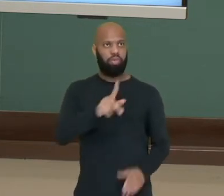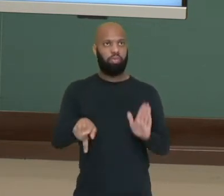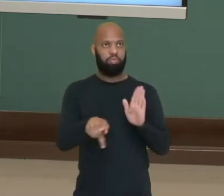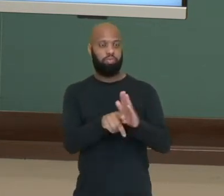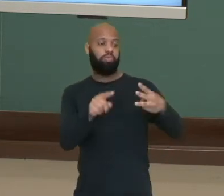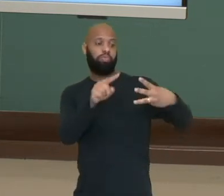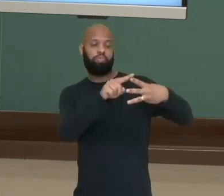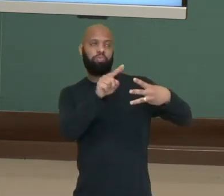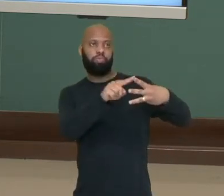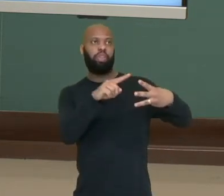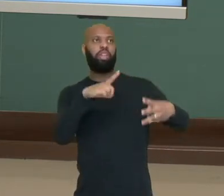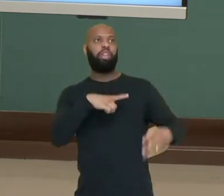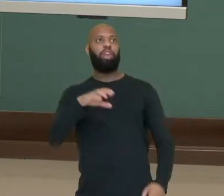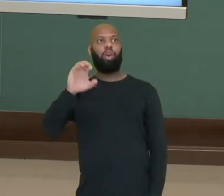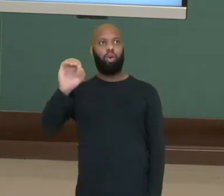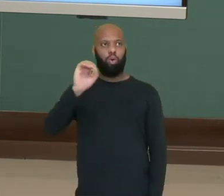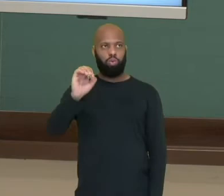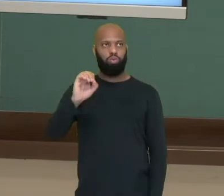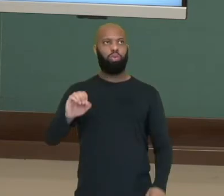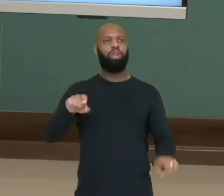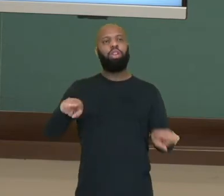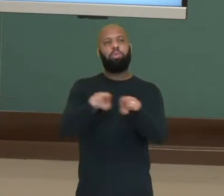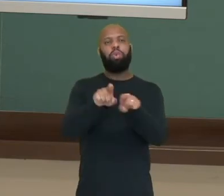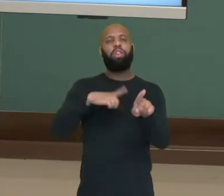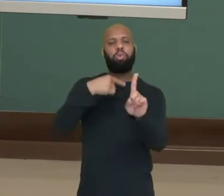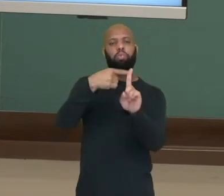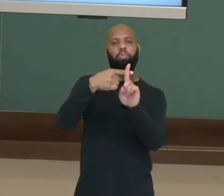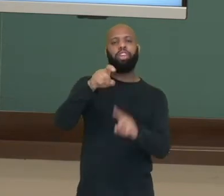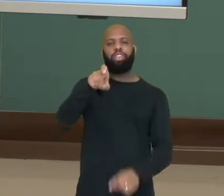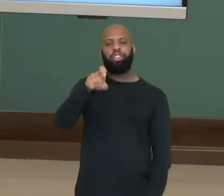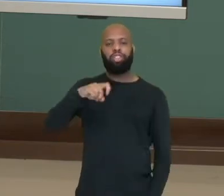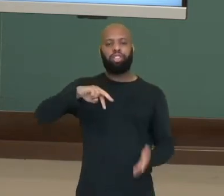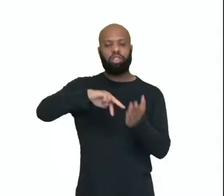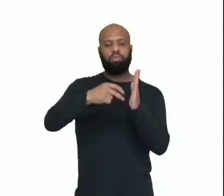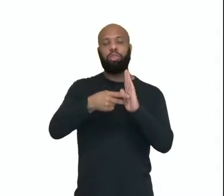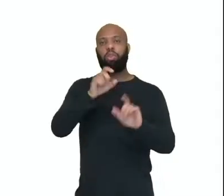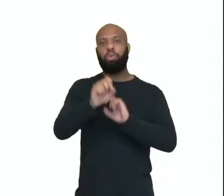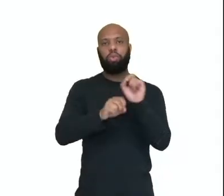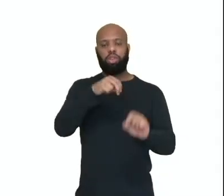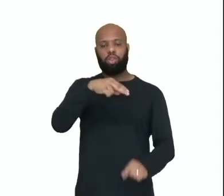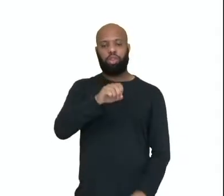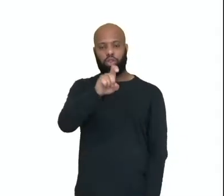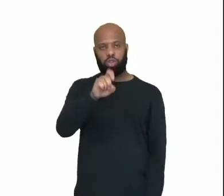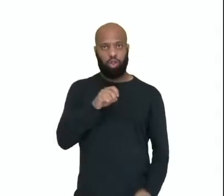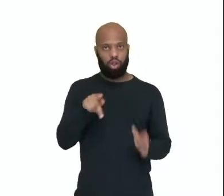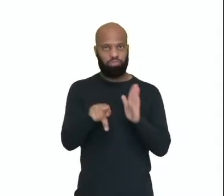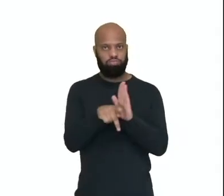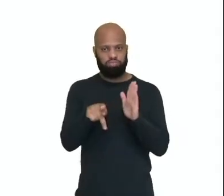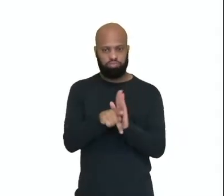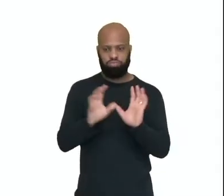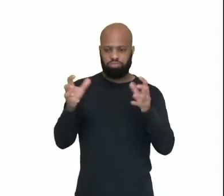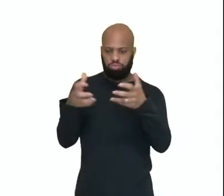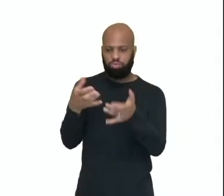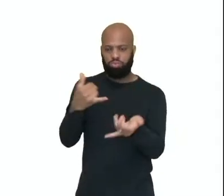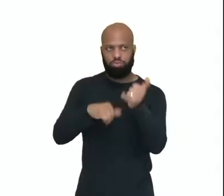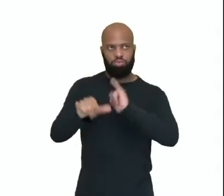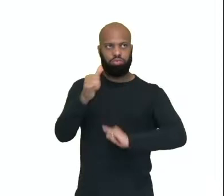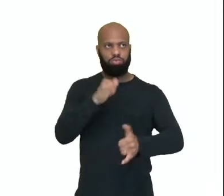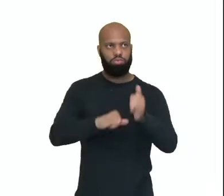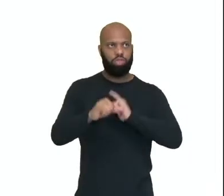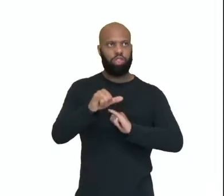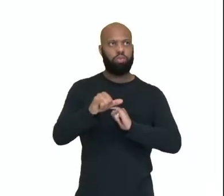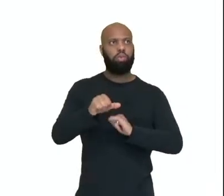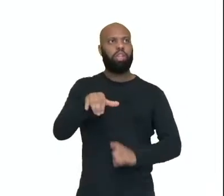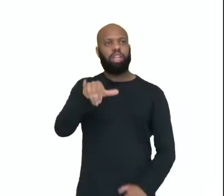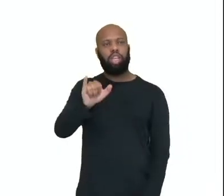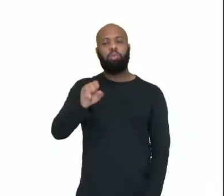neutros, o oxigênio, o mais X representa o NOx do elemento químico, o Y representa o número de átomos desse